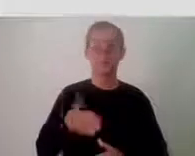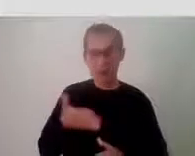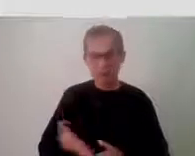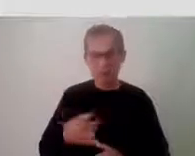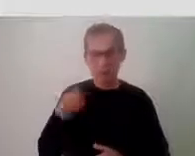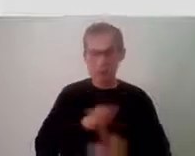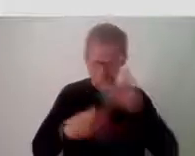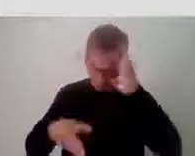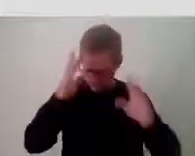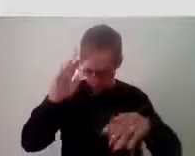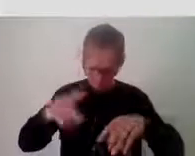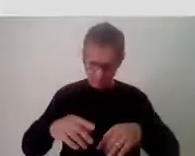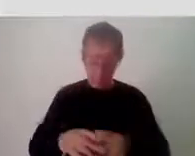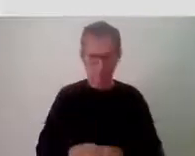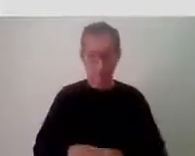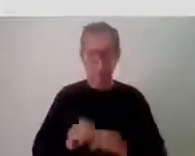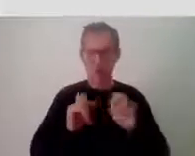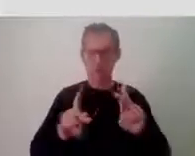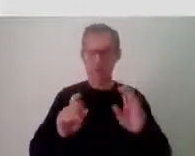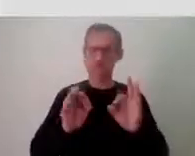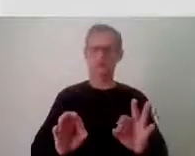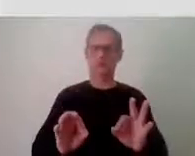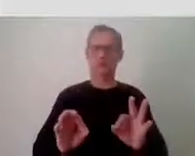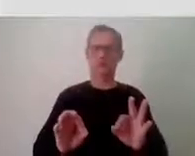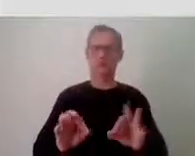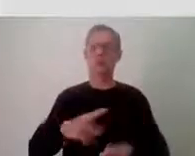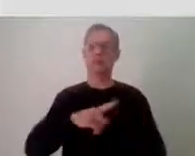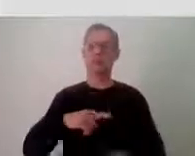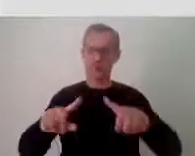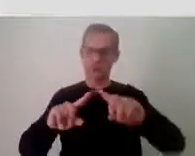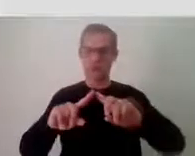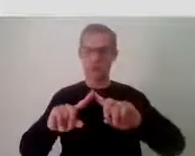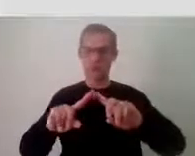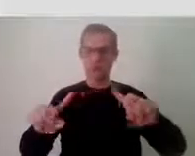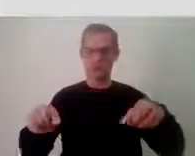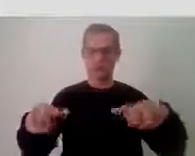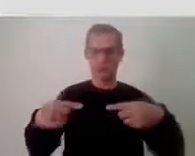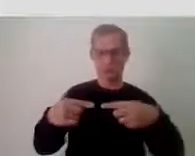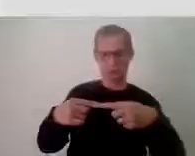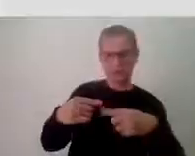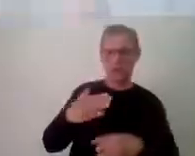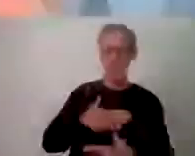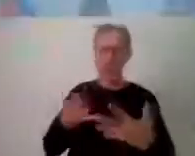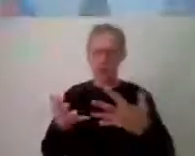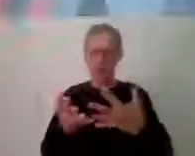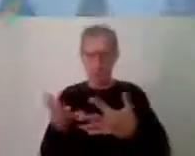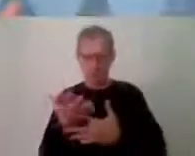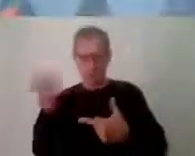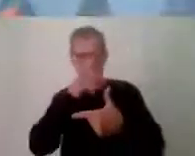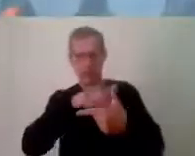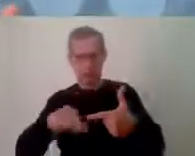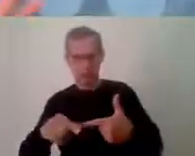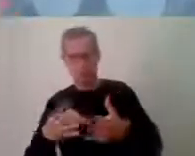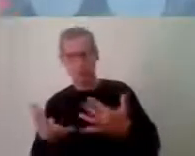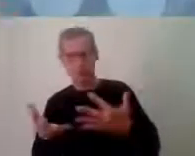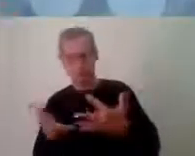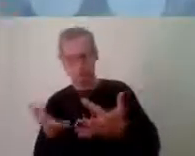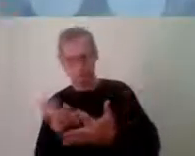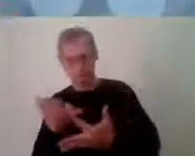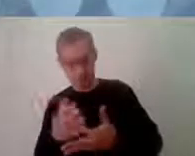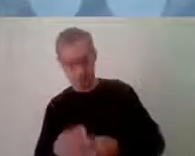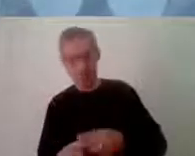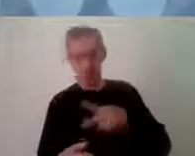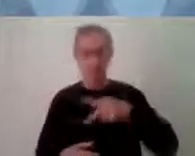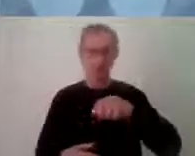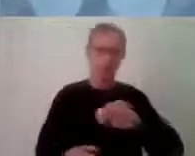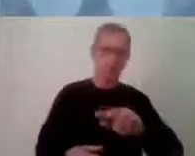vamos pensar. Tá bom, então coloco lá os retângulos, tenho o meu intervalo, divido o meu intervalo em partes